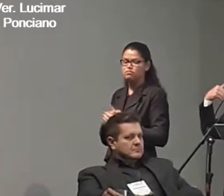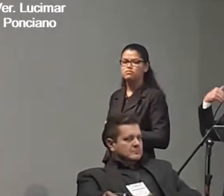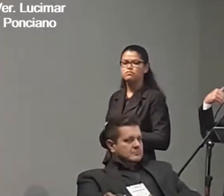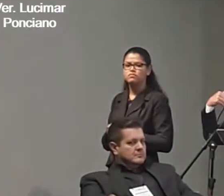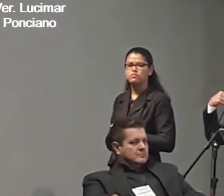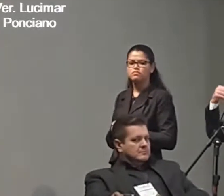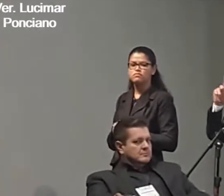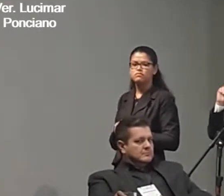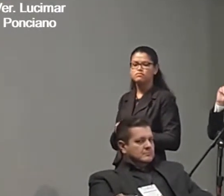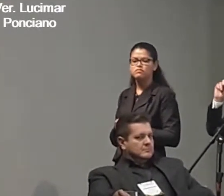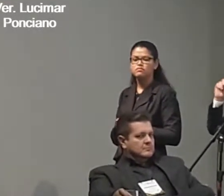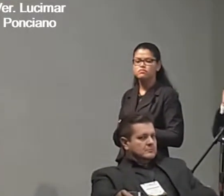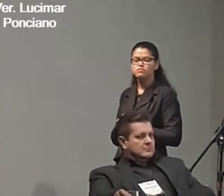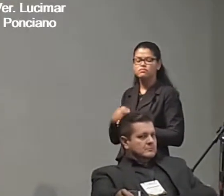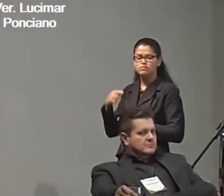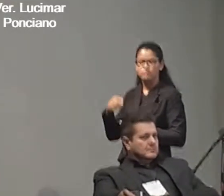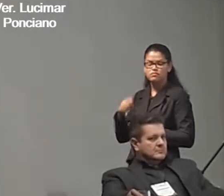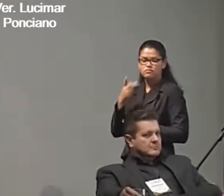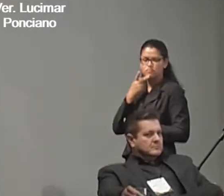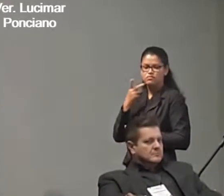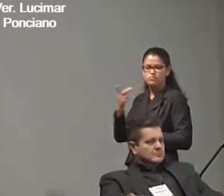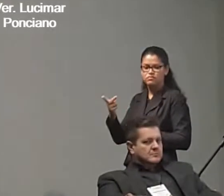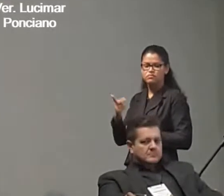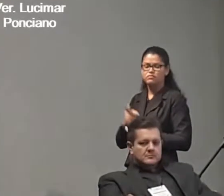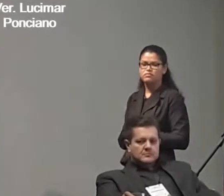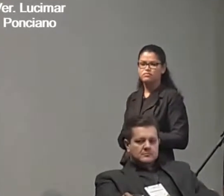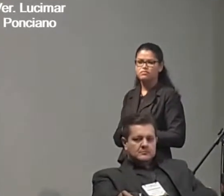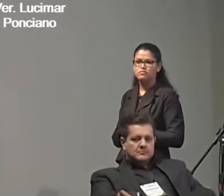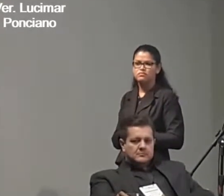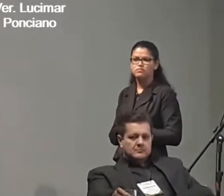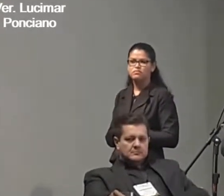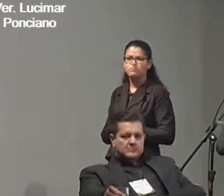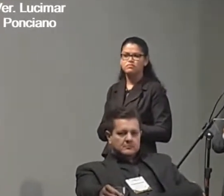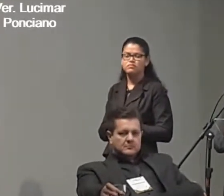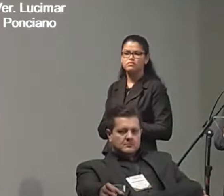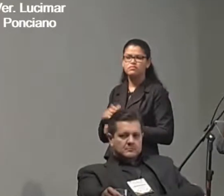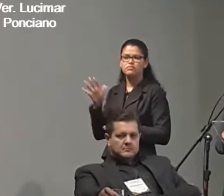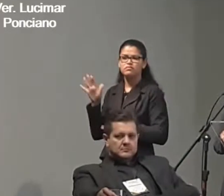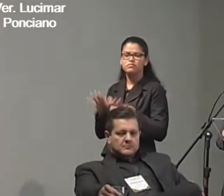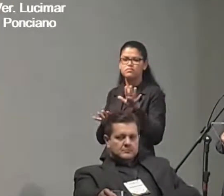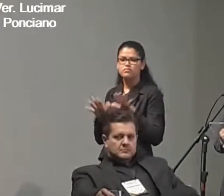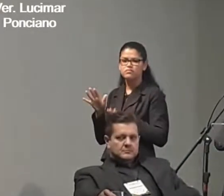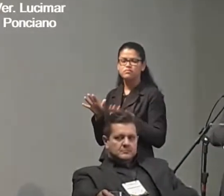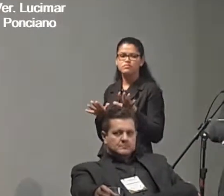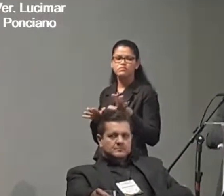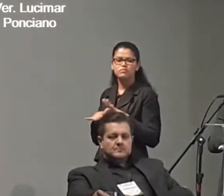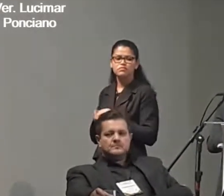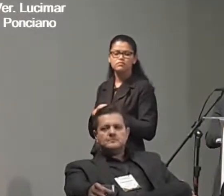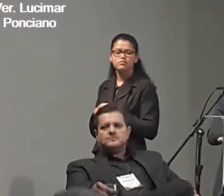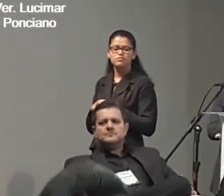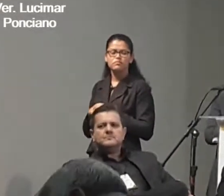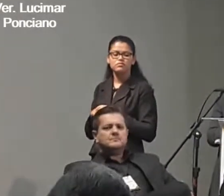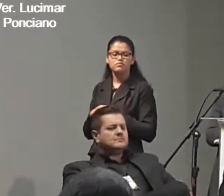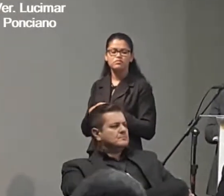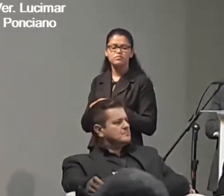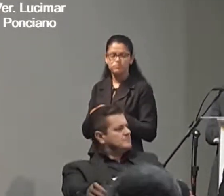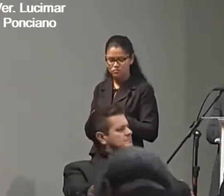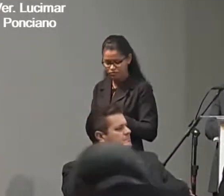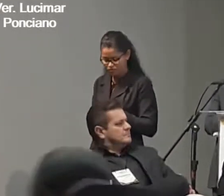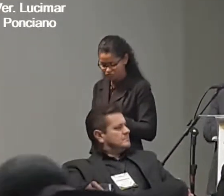aqui eu confesso, veja bem, aqui é uma confissão, eu confesso que muitas vezes eu estava conversando com meu irmão